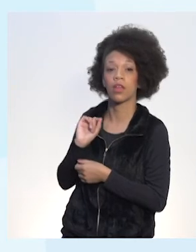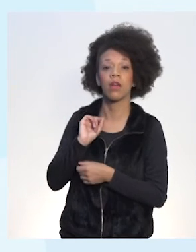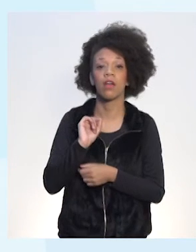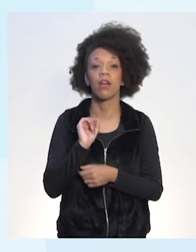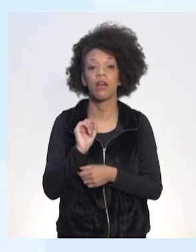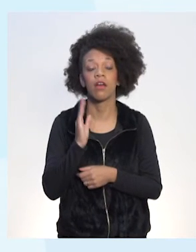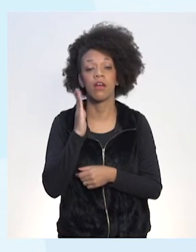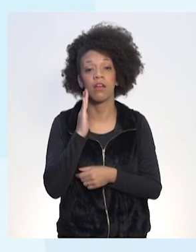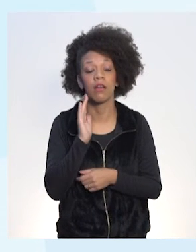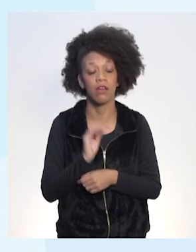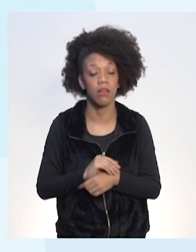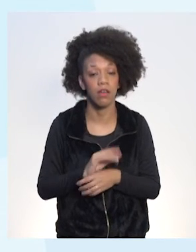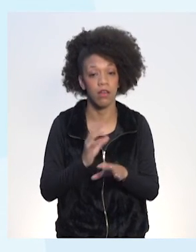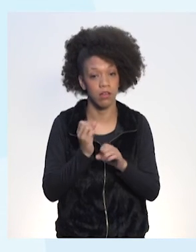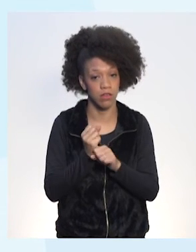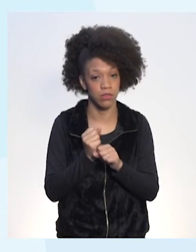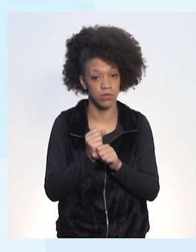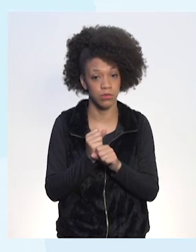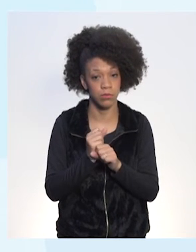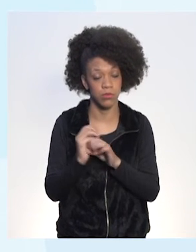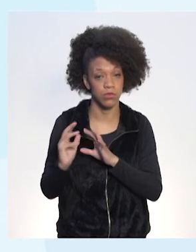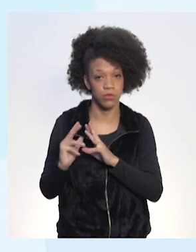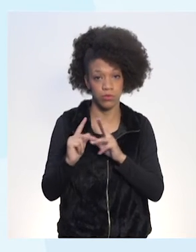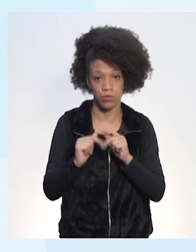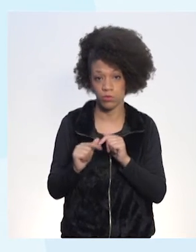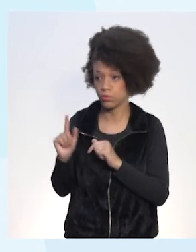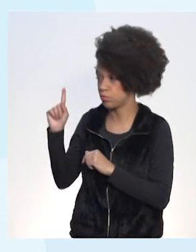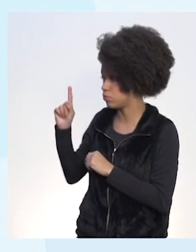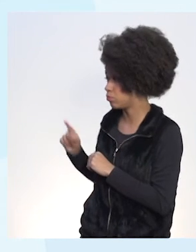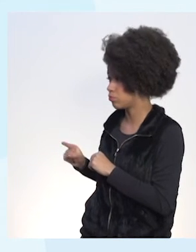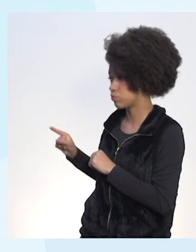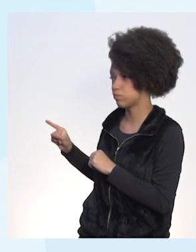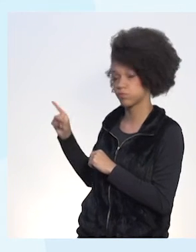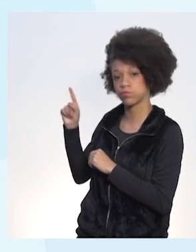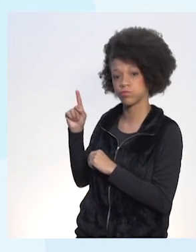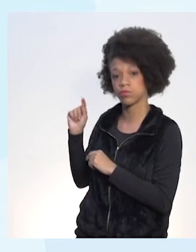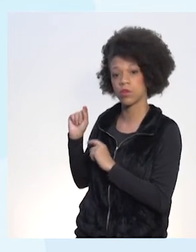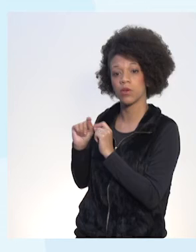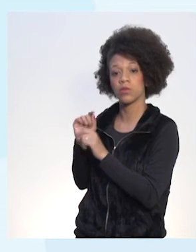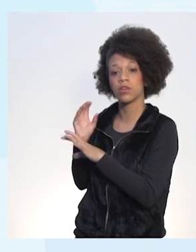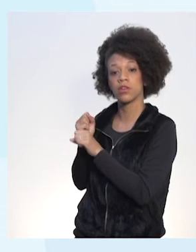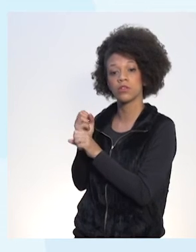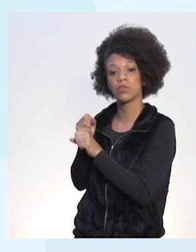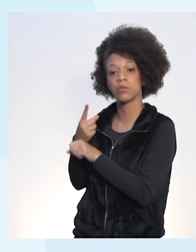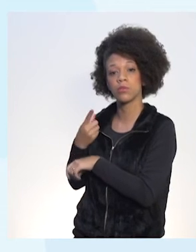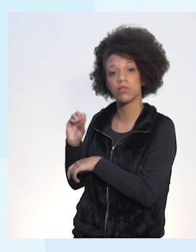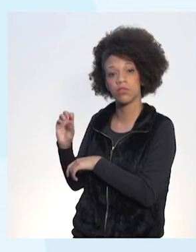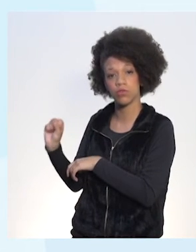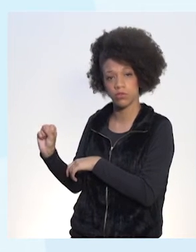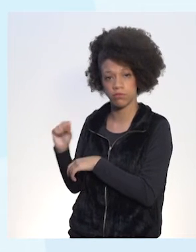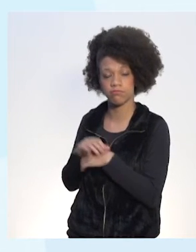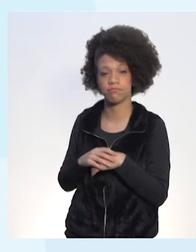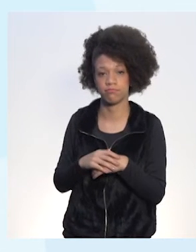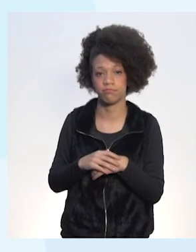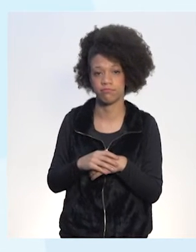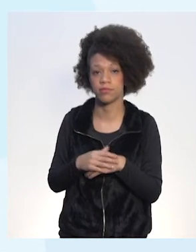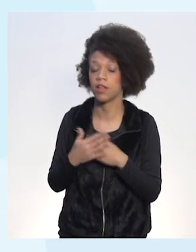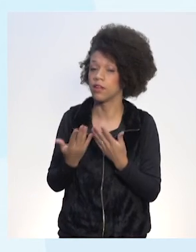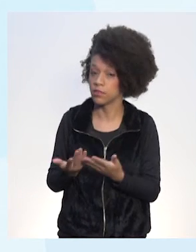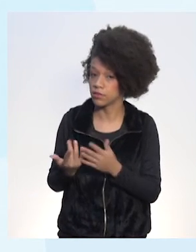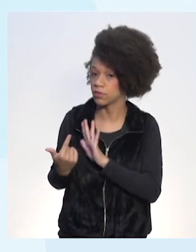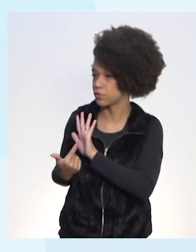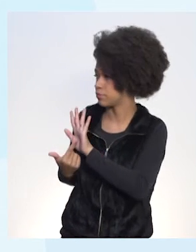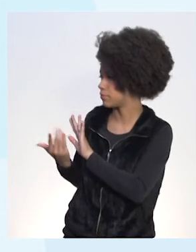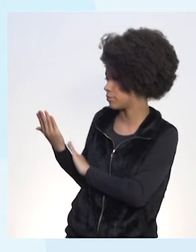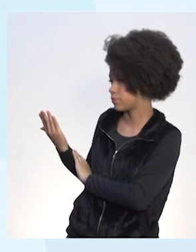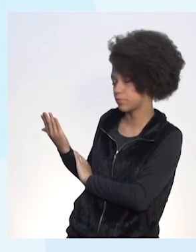a soma de todos esses ângulos é igual a 180 graus, que foi o que eu coloquei aqui.